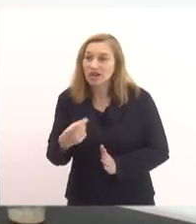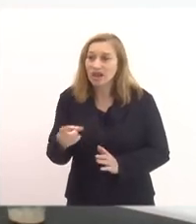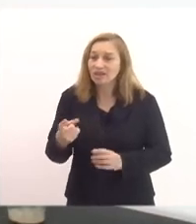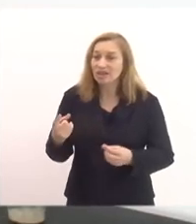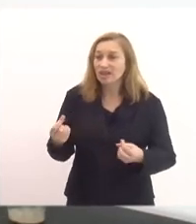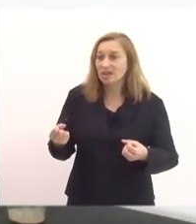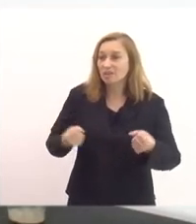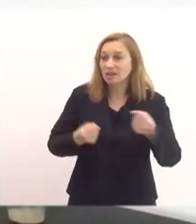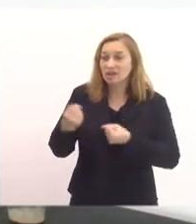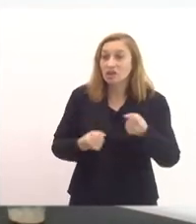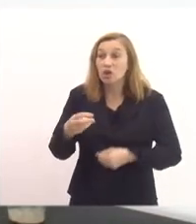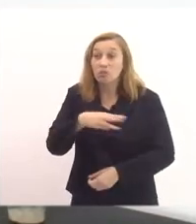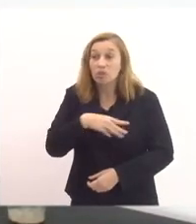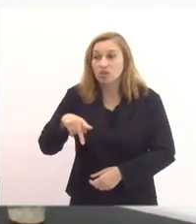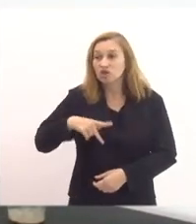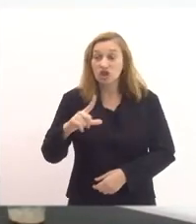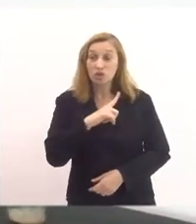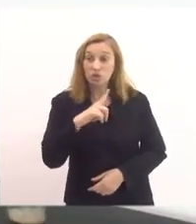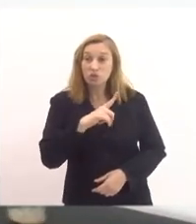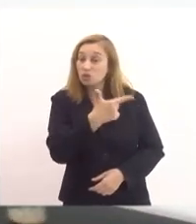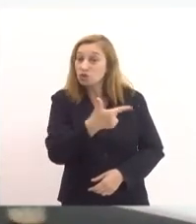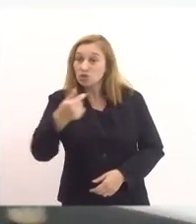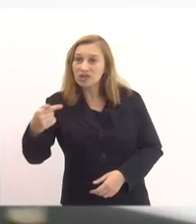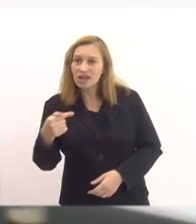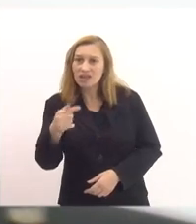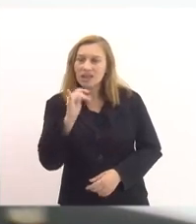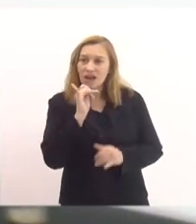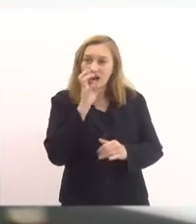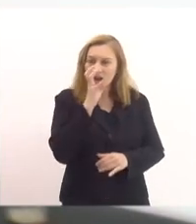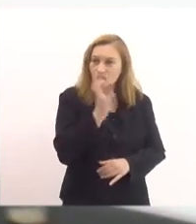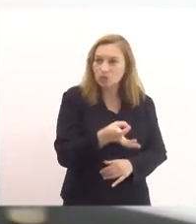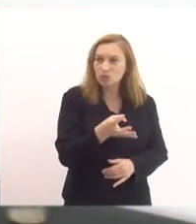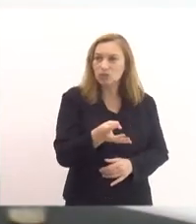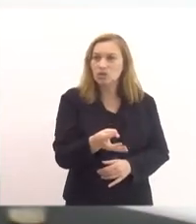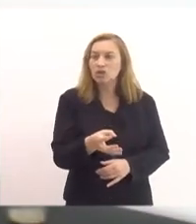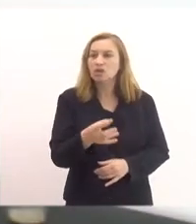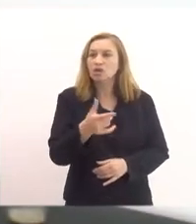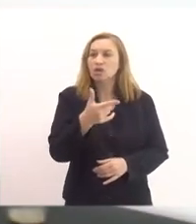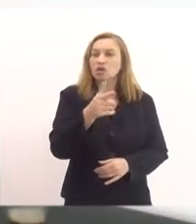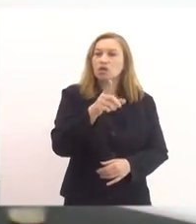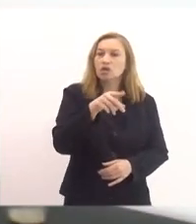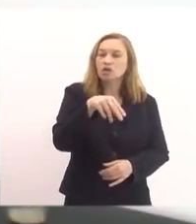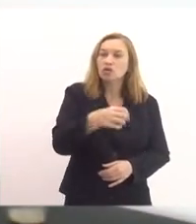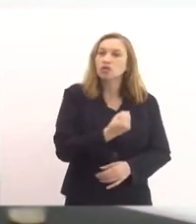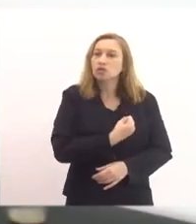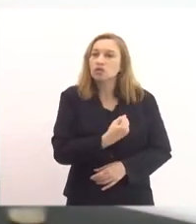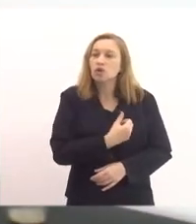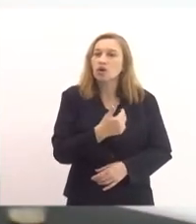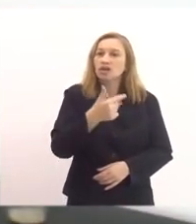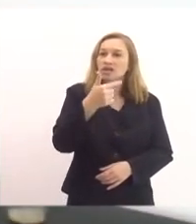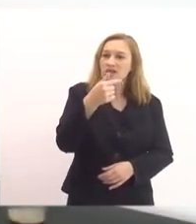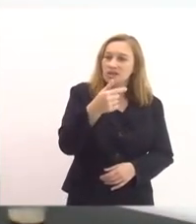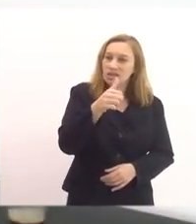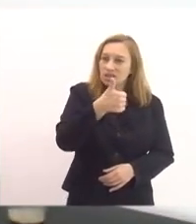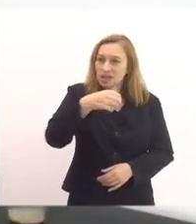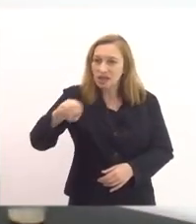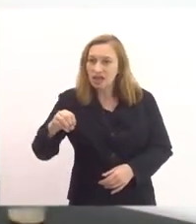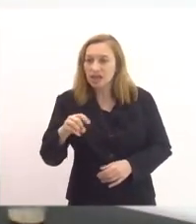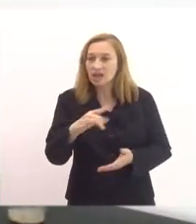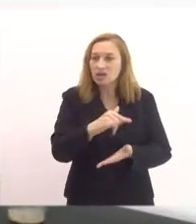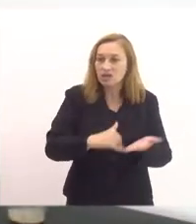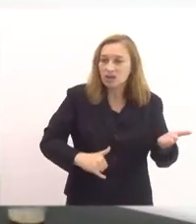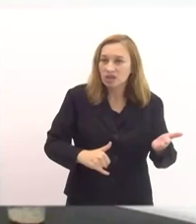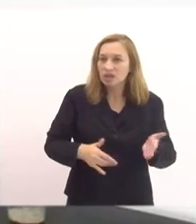que o próprio Ministério Público, em 2007, fez uma denúncia, onde imputaram nota 100, 97, candidatos com certificado falso,